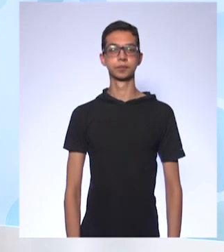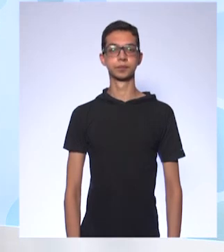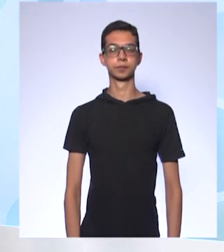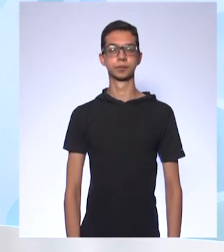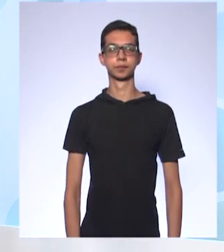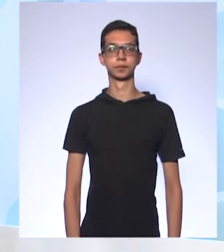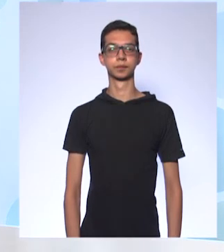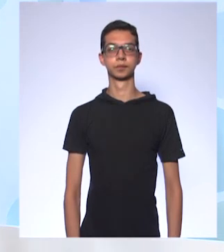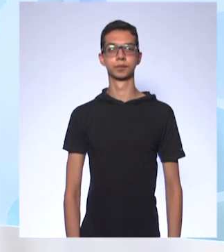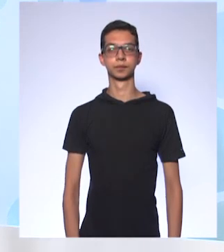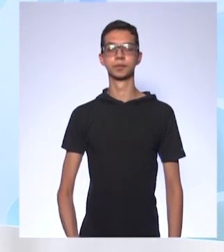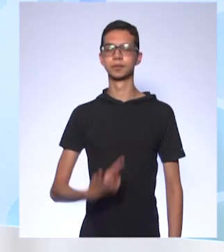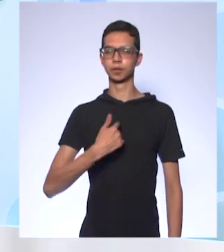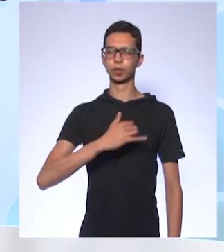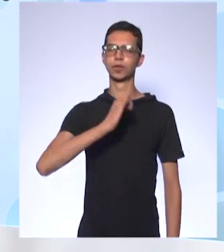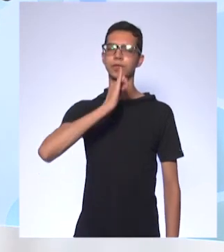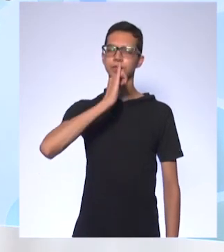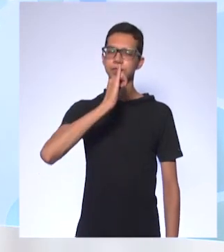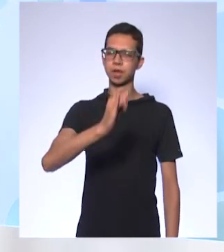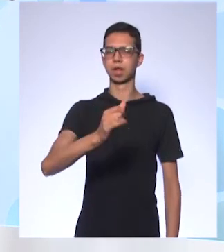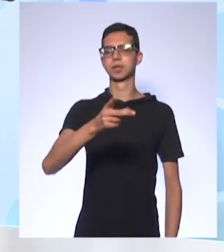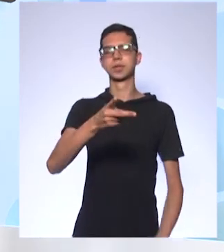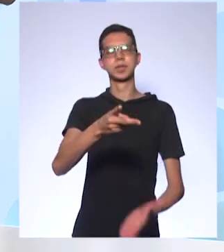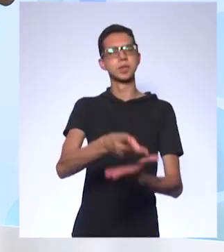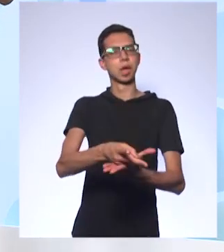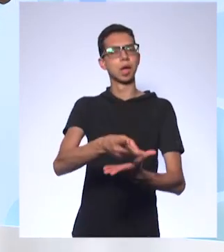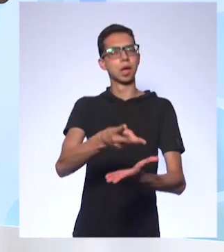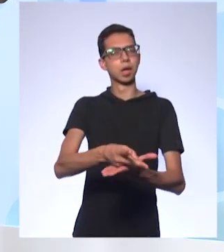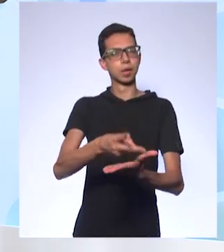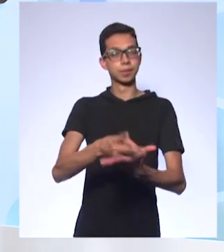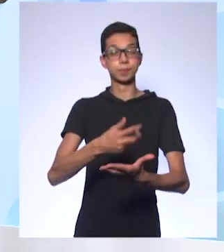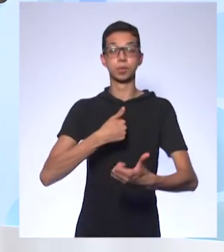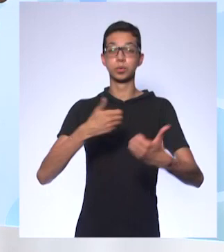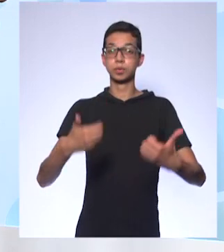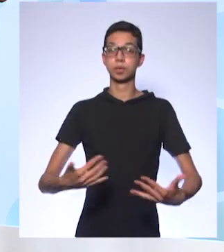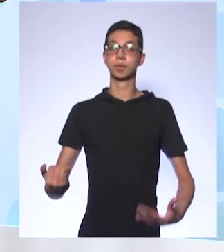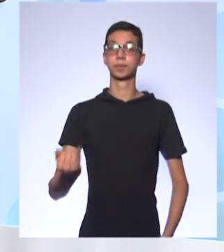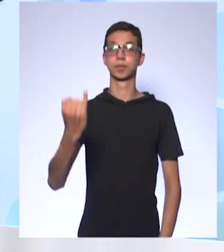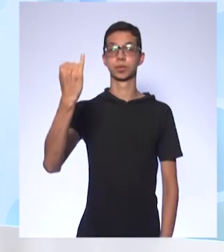Sempre eu falo que é importante a gente